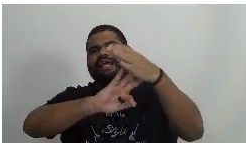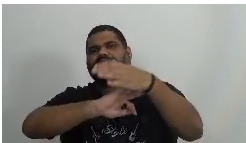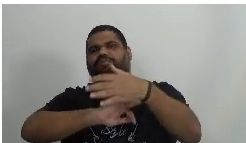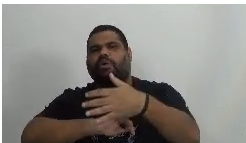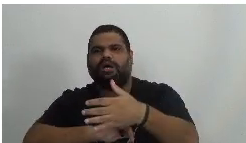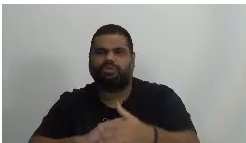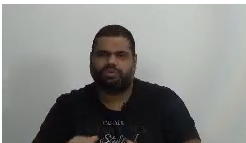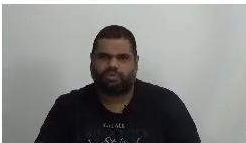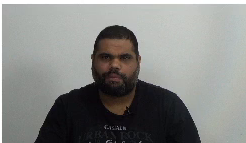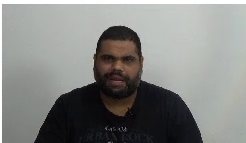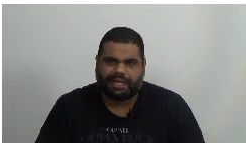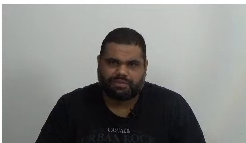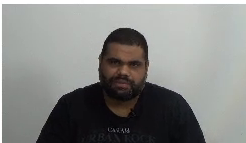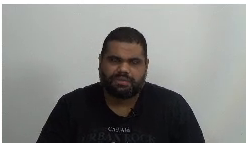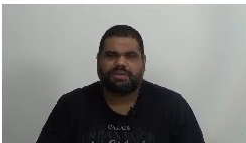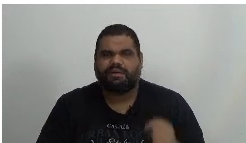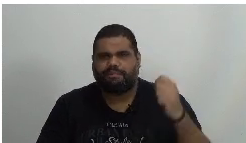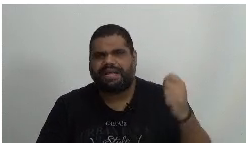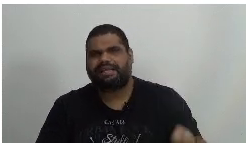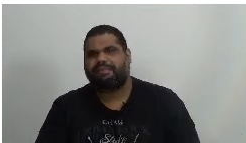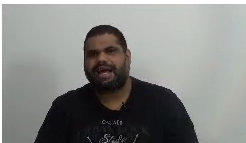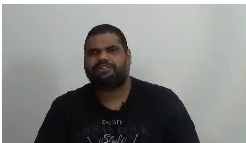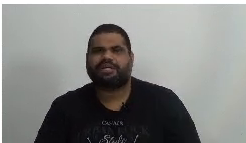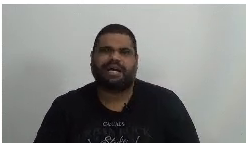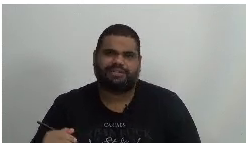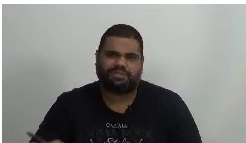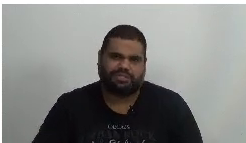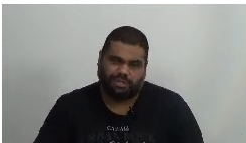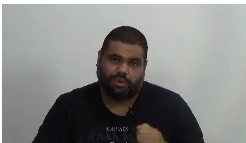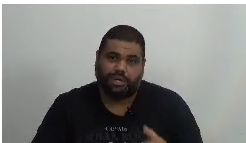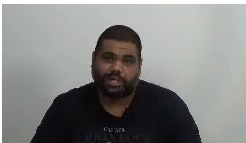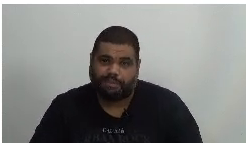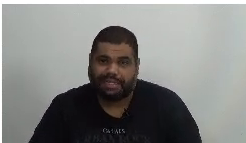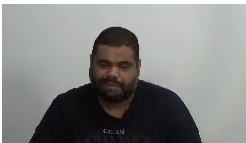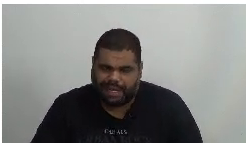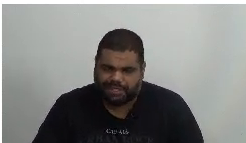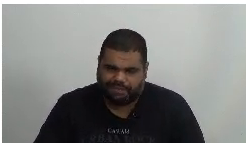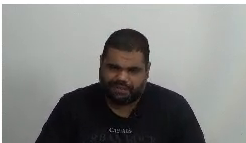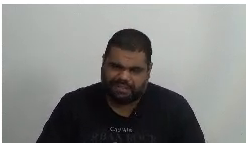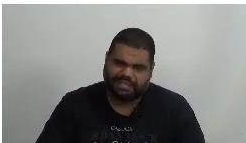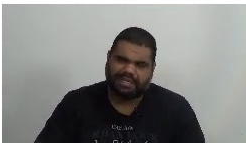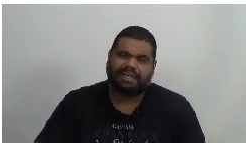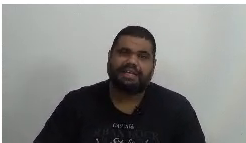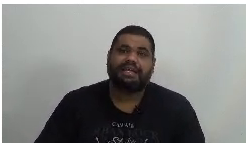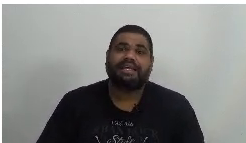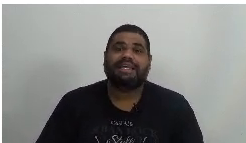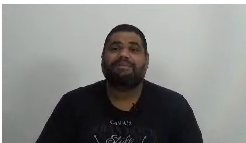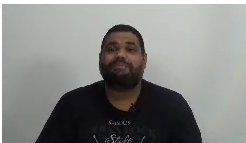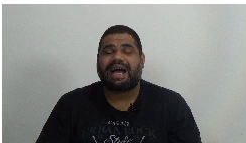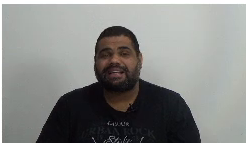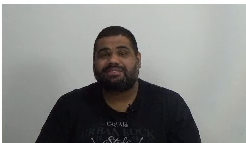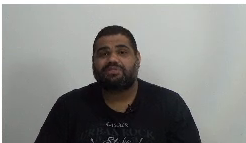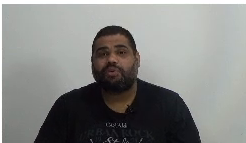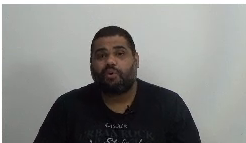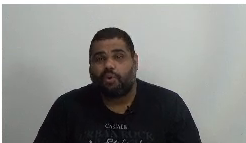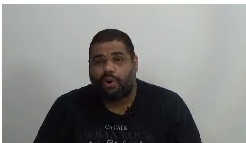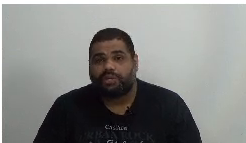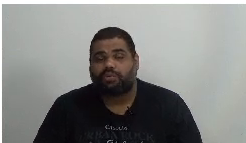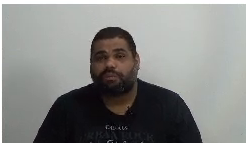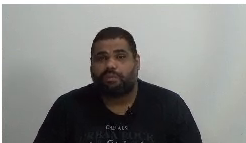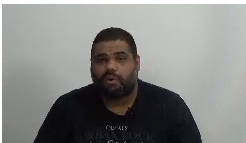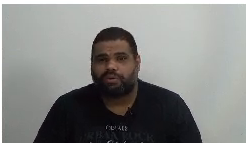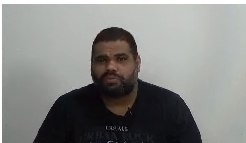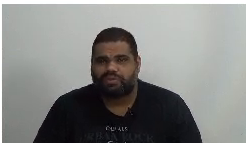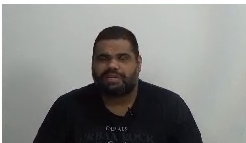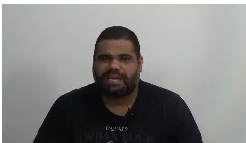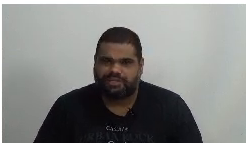nossos três módulos completos: matemática, raciocínio lógico e matemática financeira, e mais